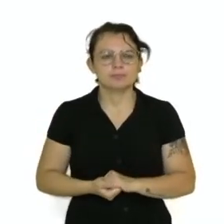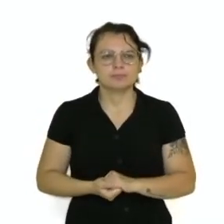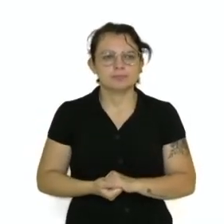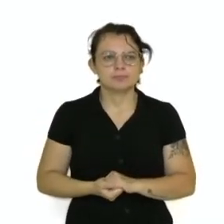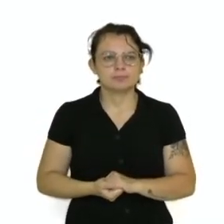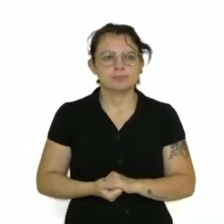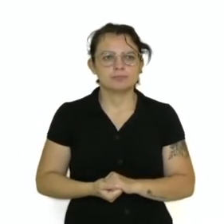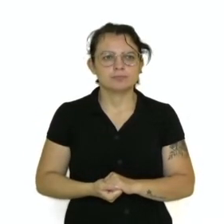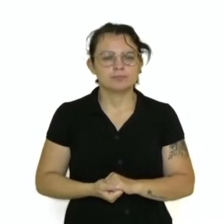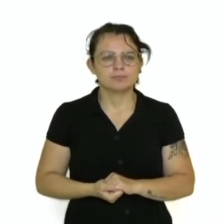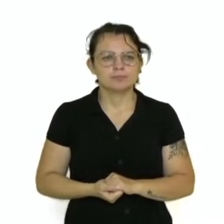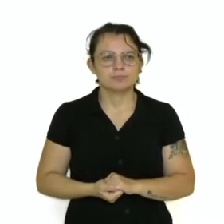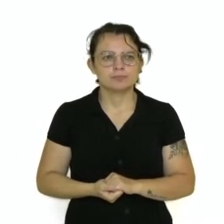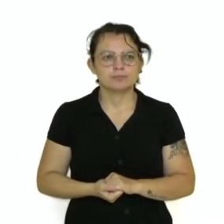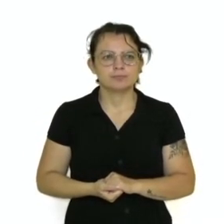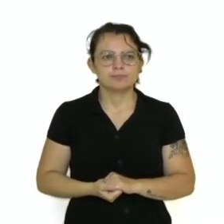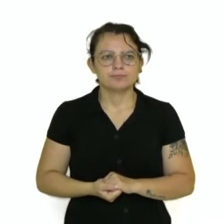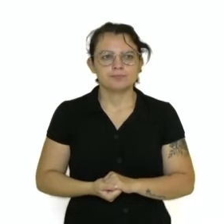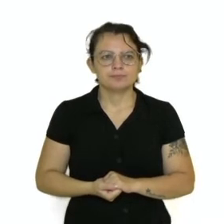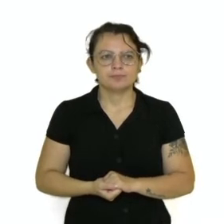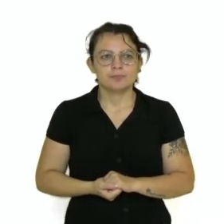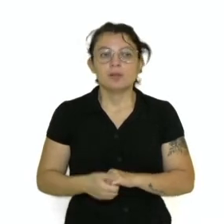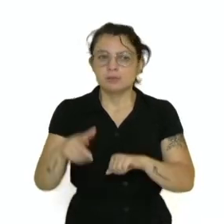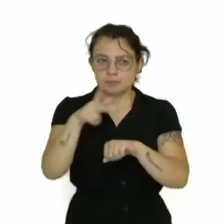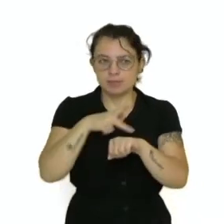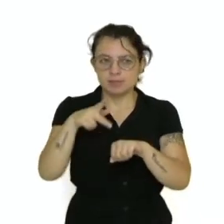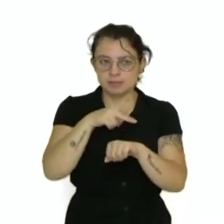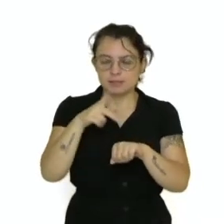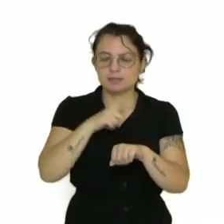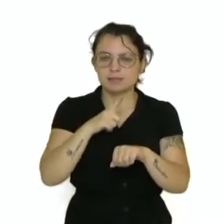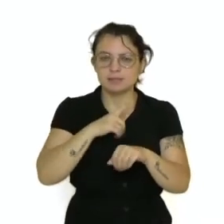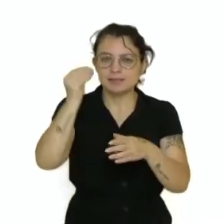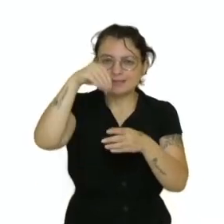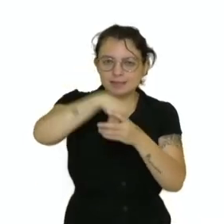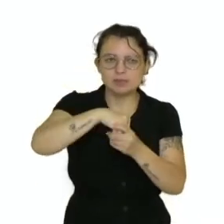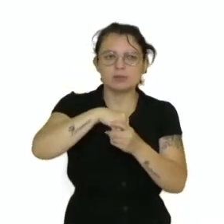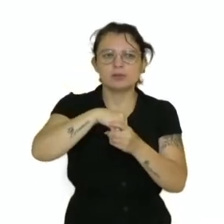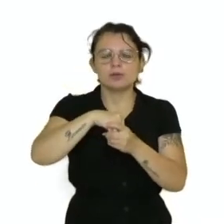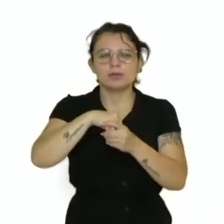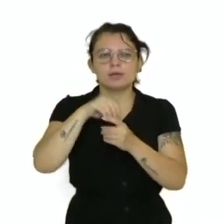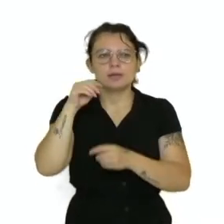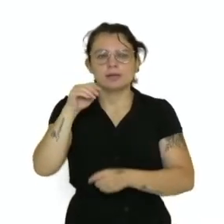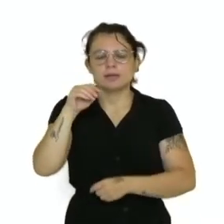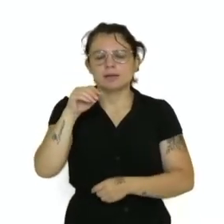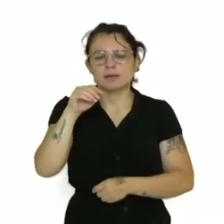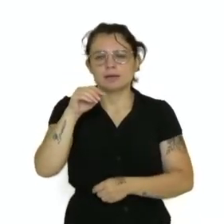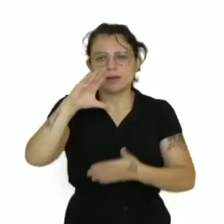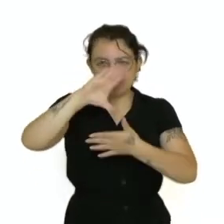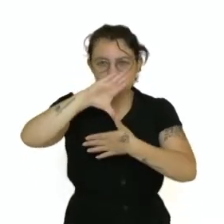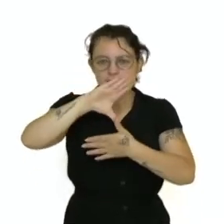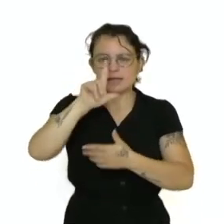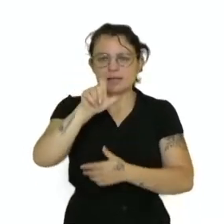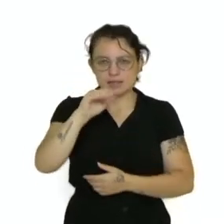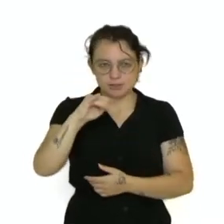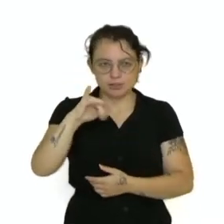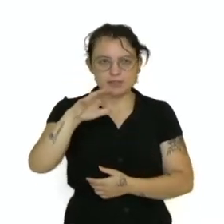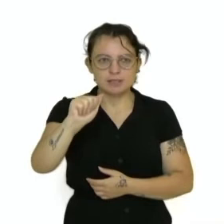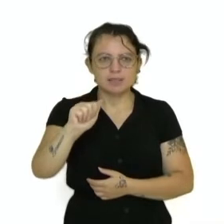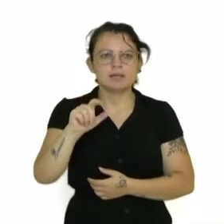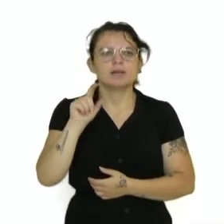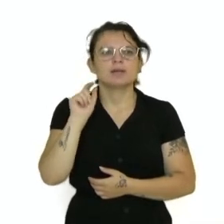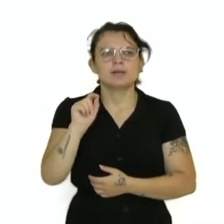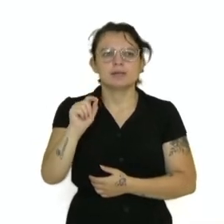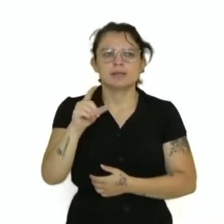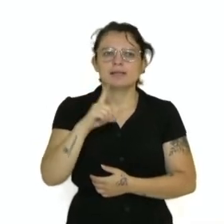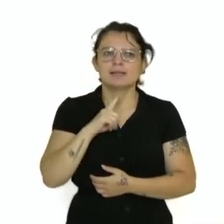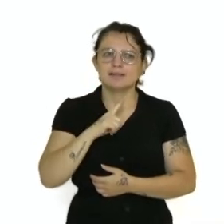sul da América do Sul. Os países que formam a América Latina possuem problemas sociais semelhantes e condição de